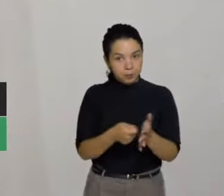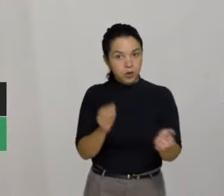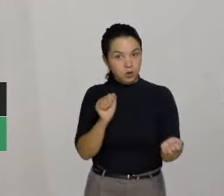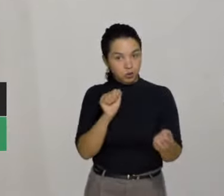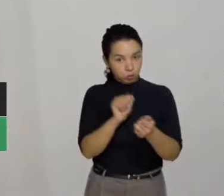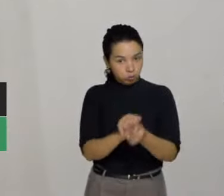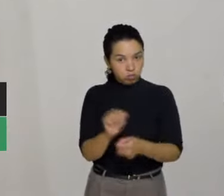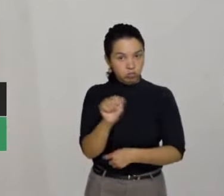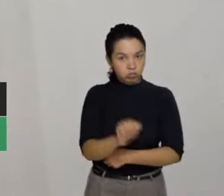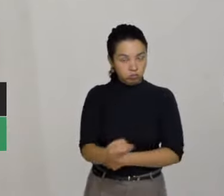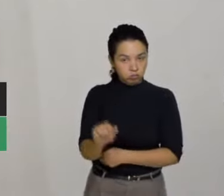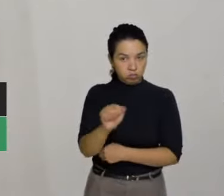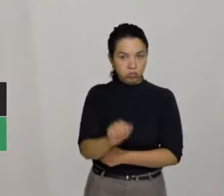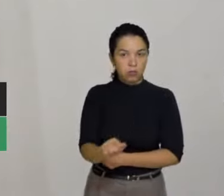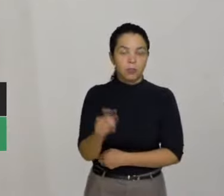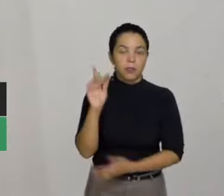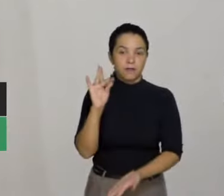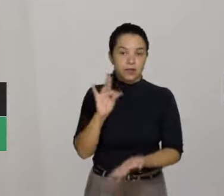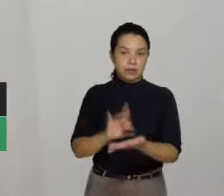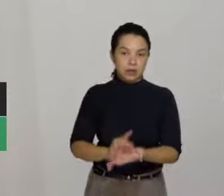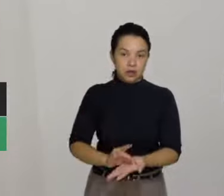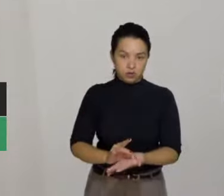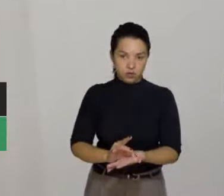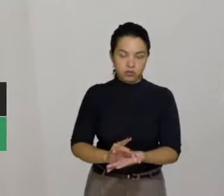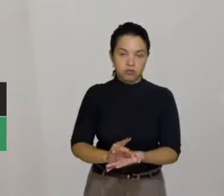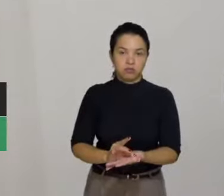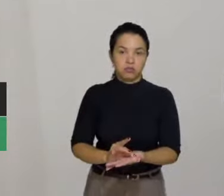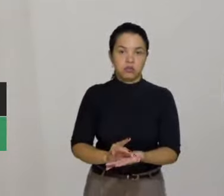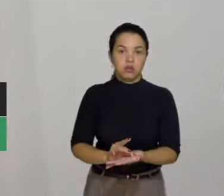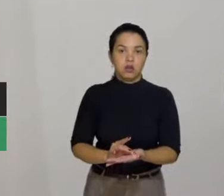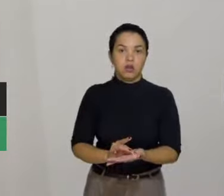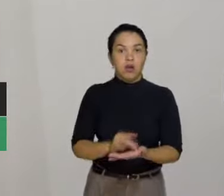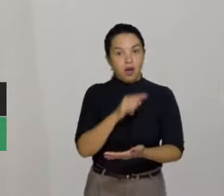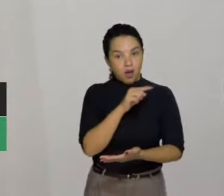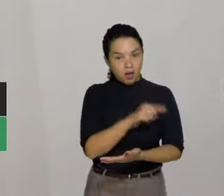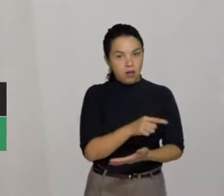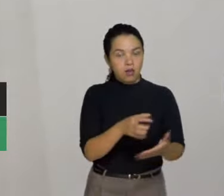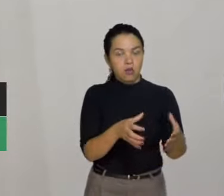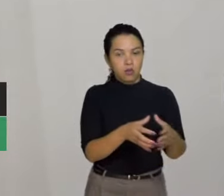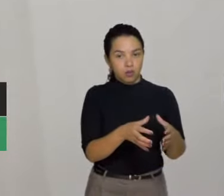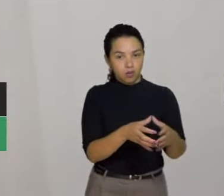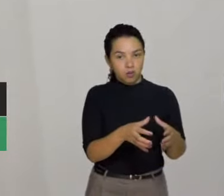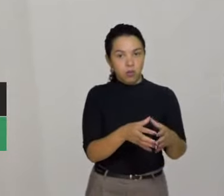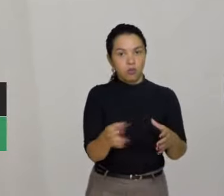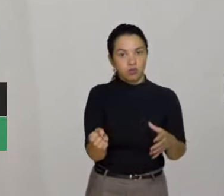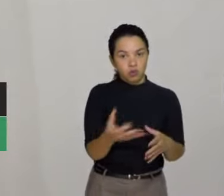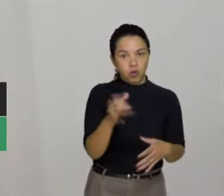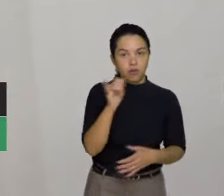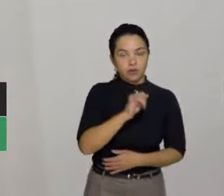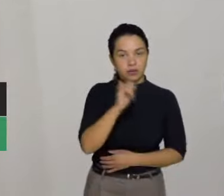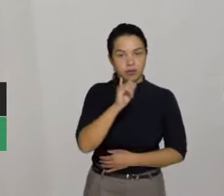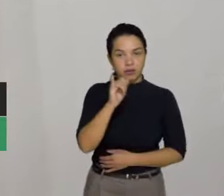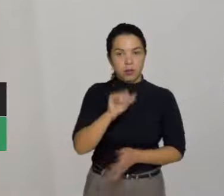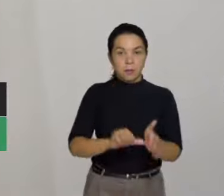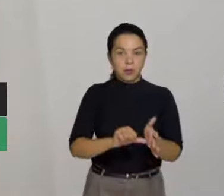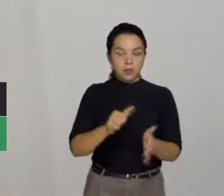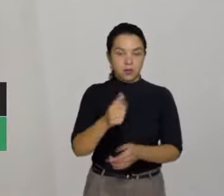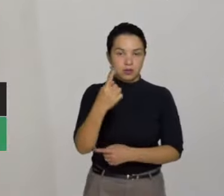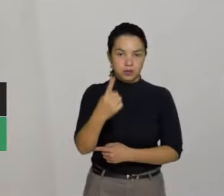nós restabelecermos a verdade. É na colônia Nova Itália, foi na colônia Nova Itália que os primeiros